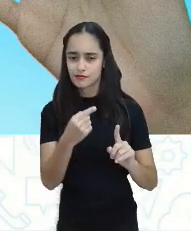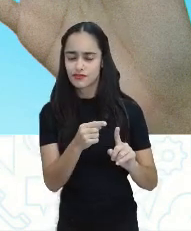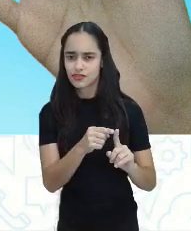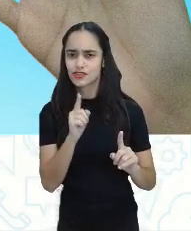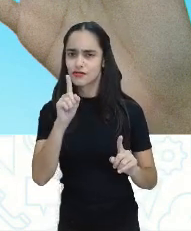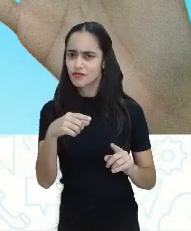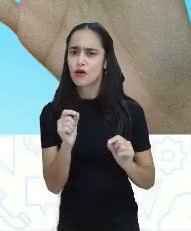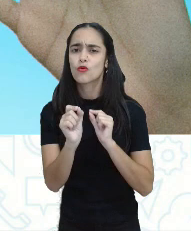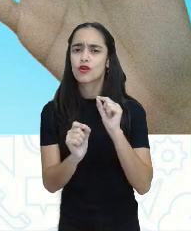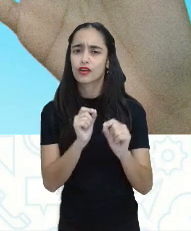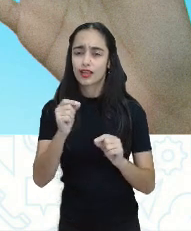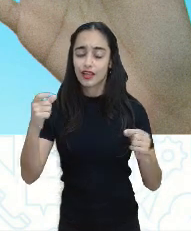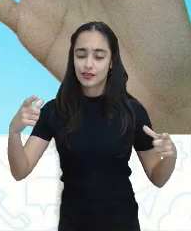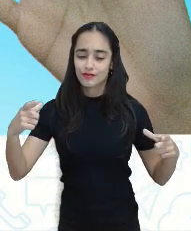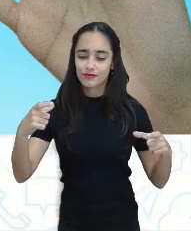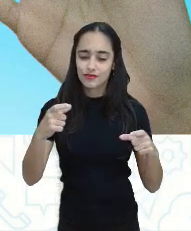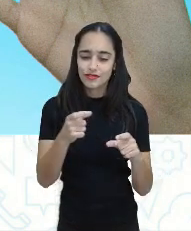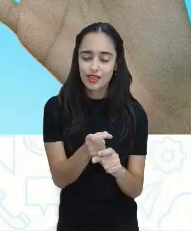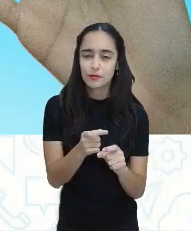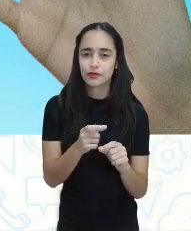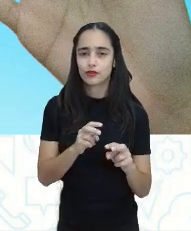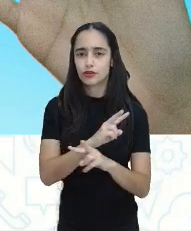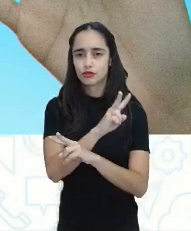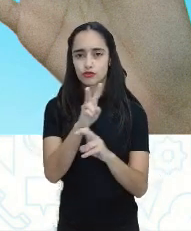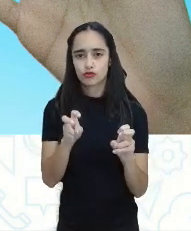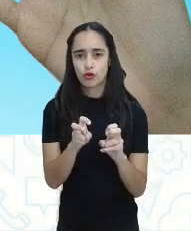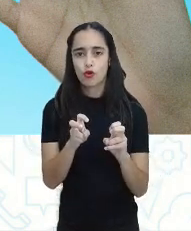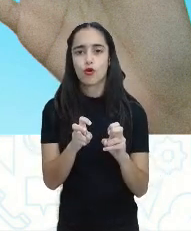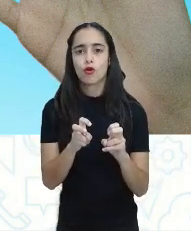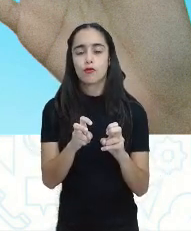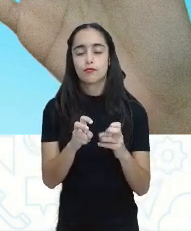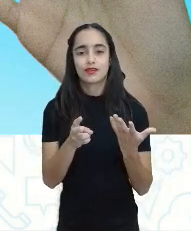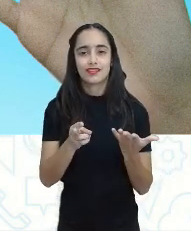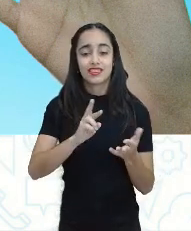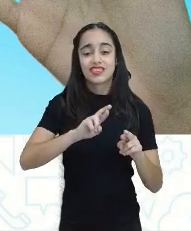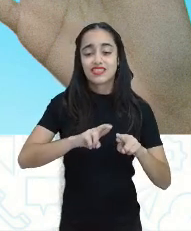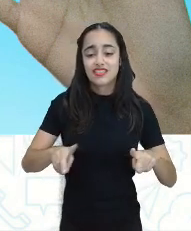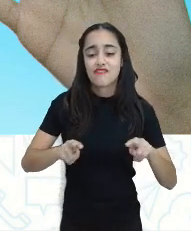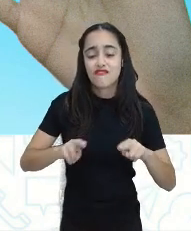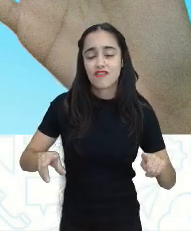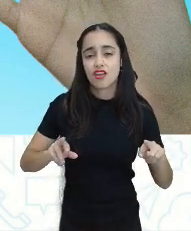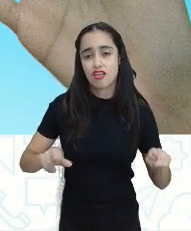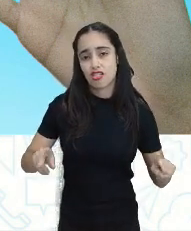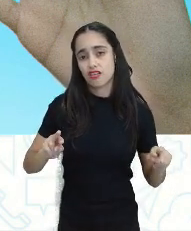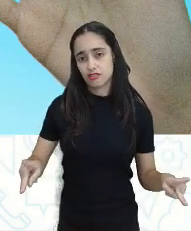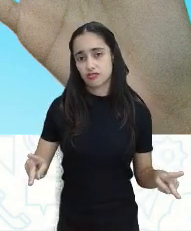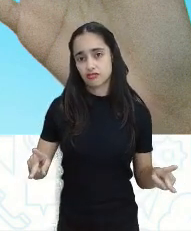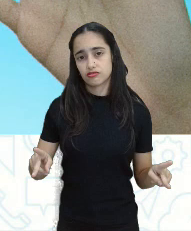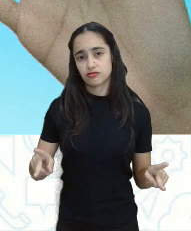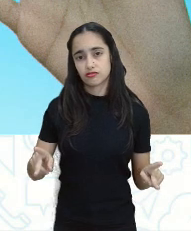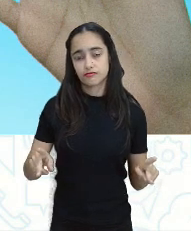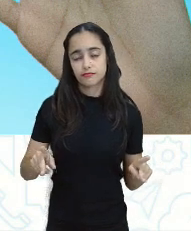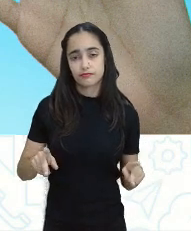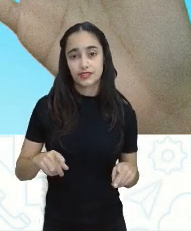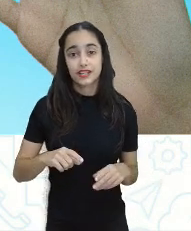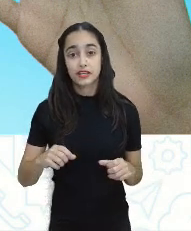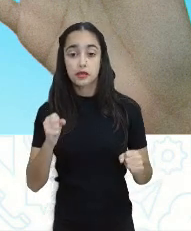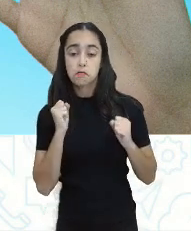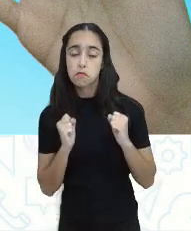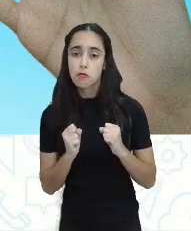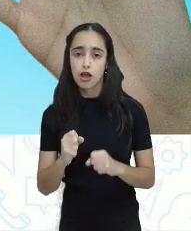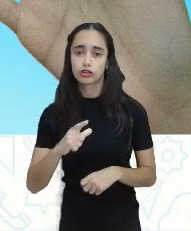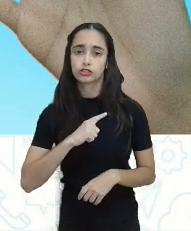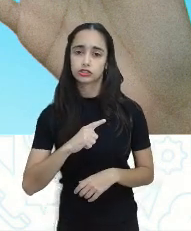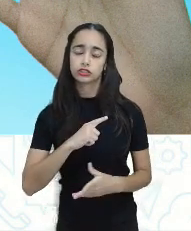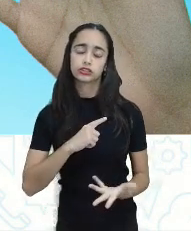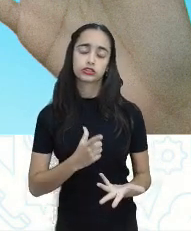isso, diminuir, né, essa questão das desigualdades, né, que a gente possa trazer políticas urbanas para que possam